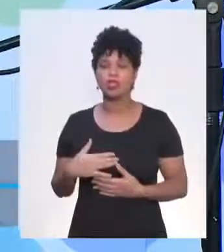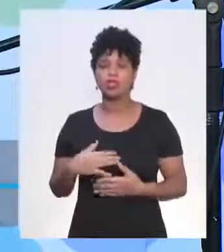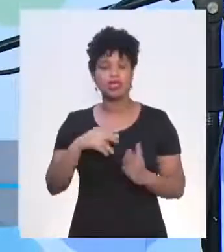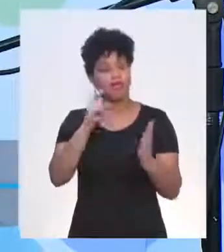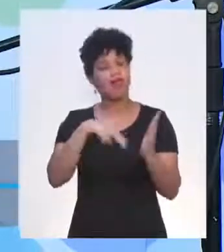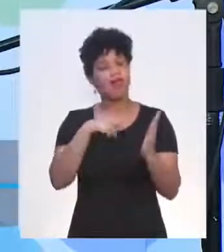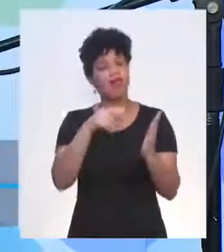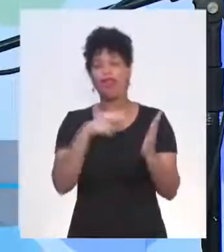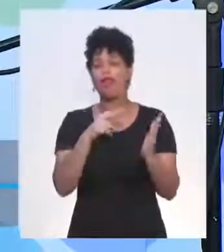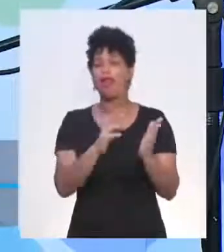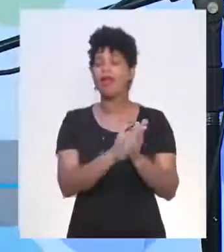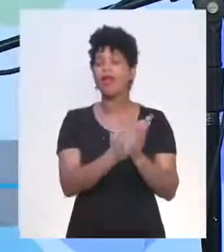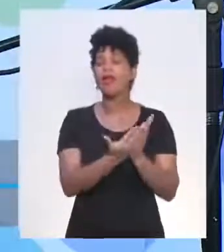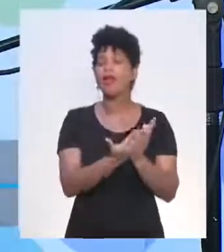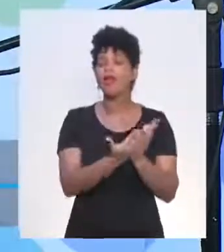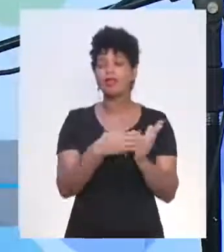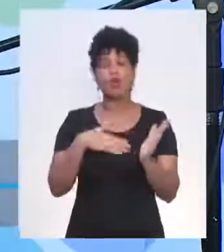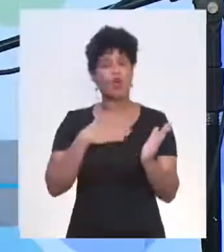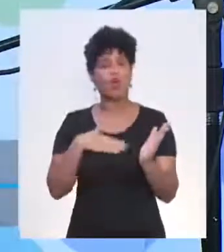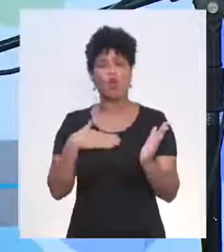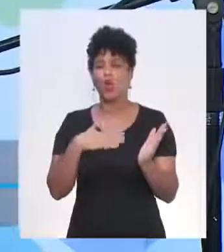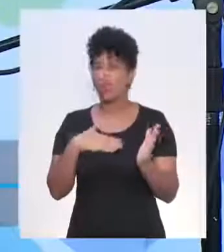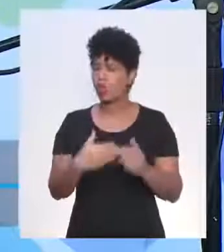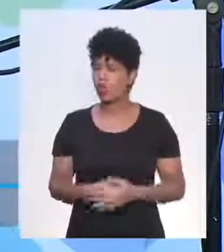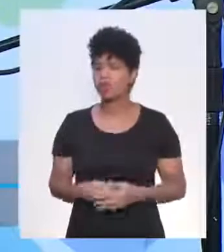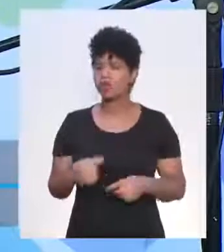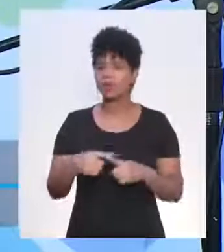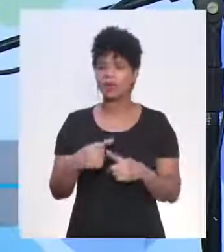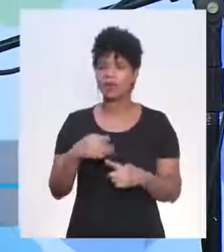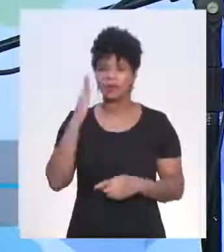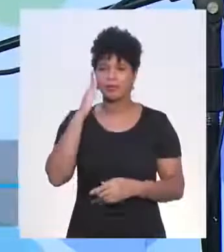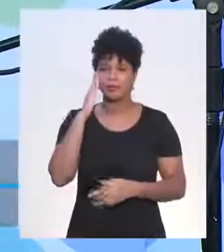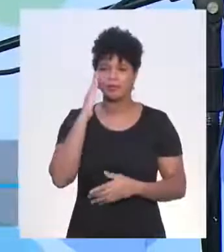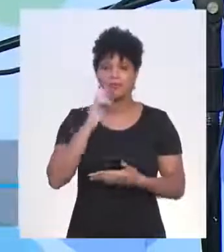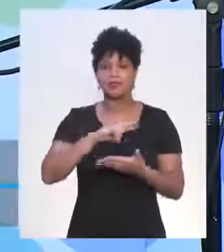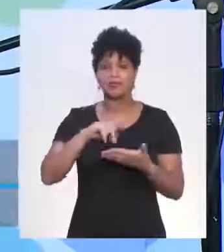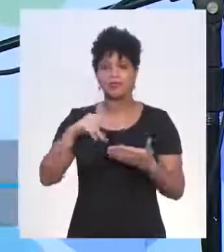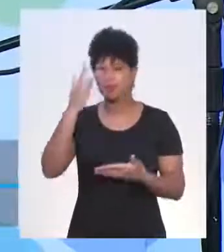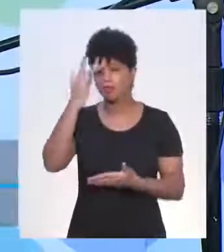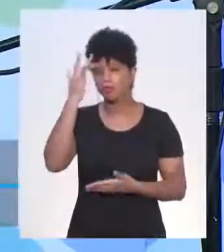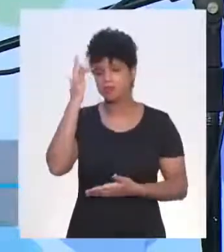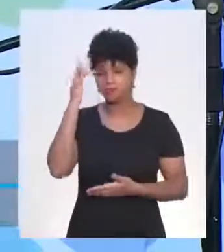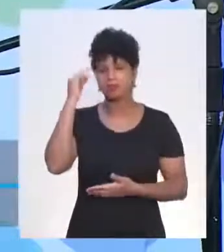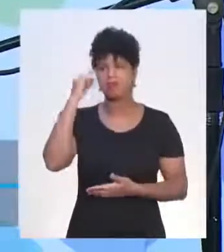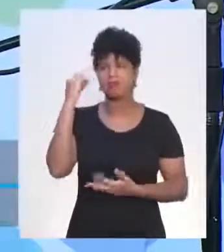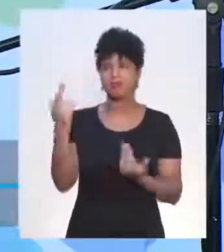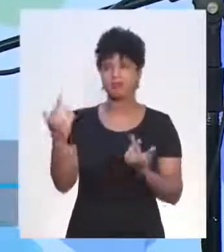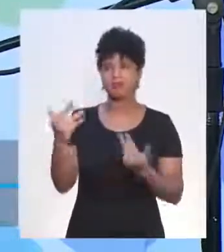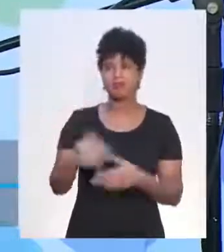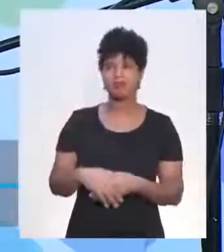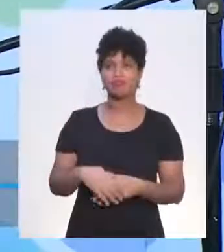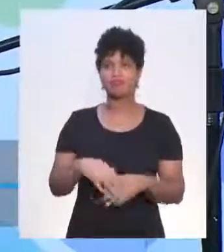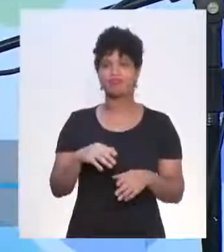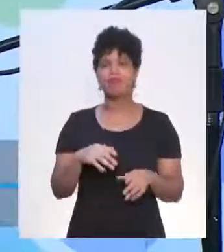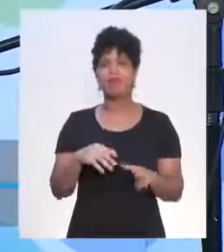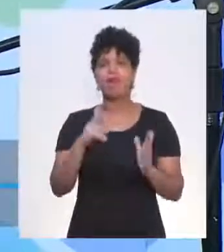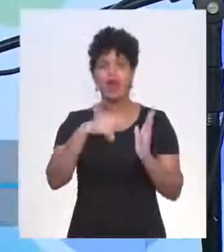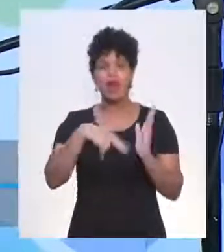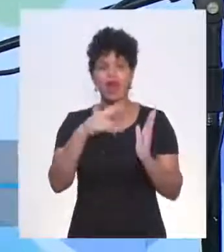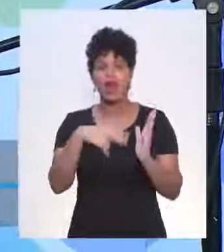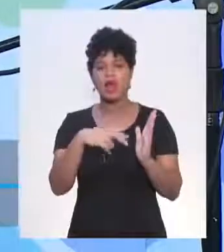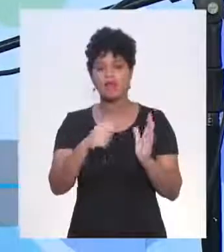bastante na hora de eu escrever alguma música Eu acredito que você vários compositores pensam nisso também penso da mesma forma Vamos